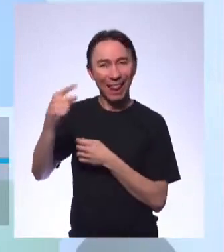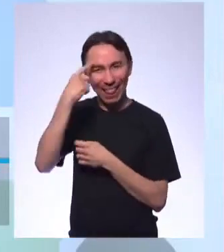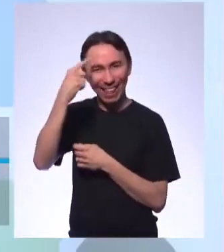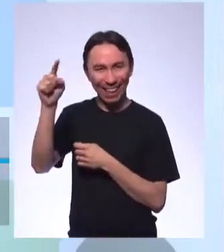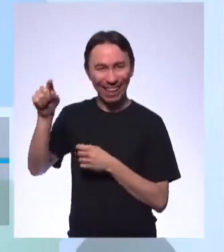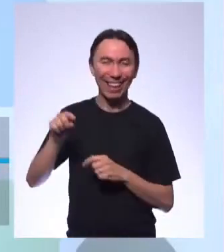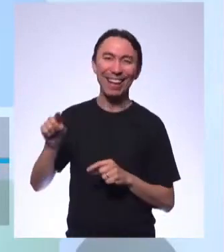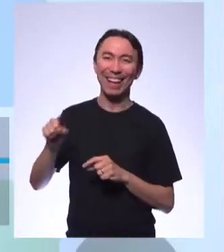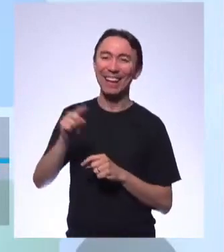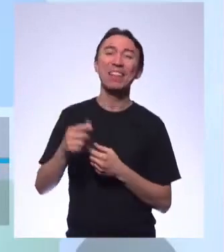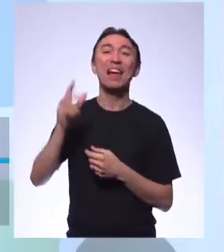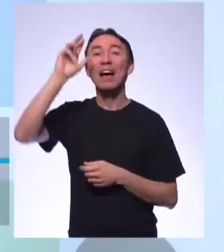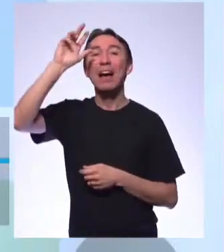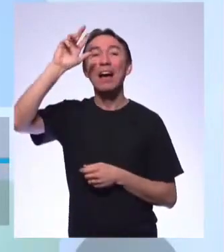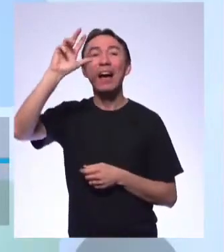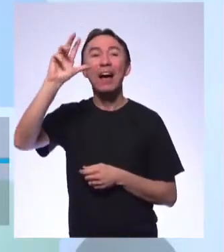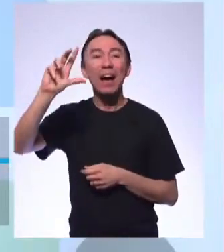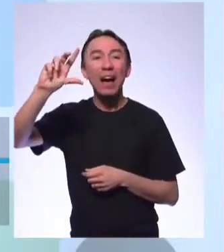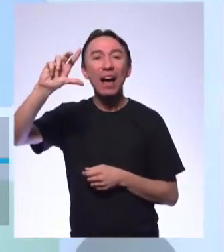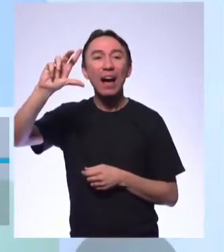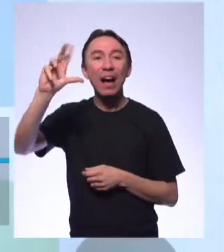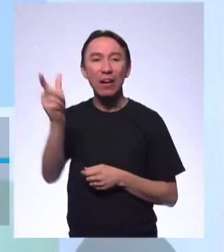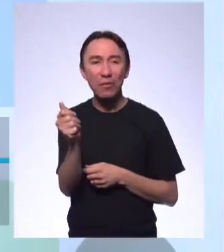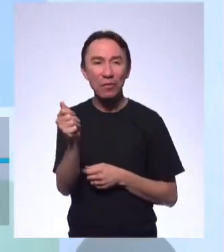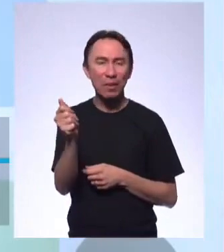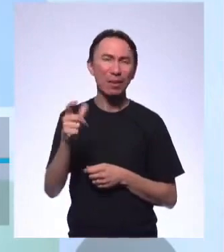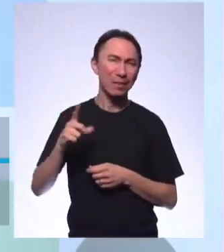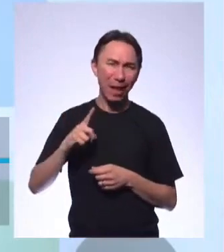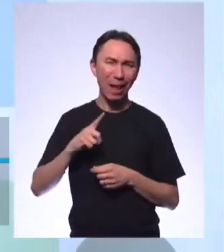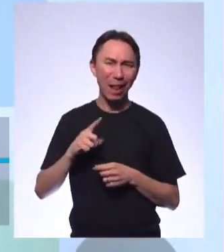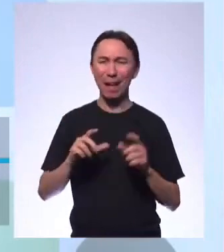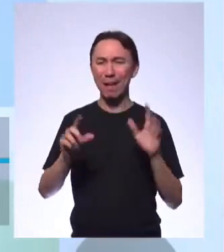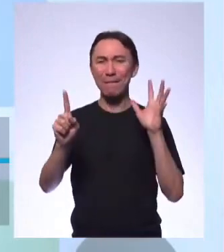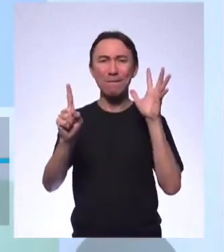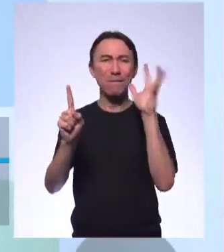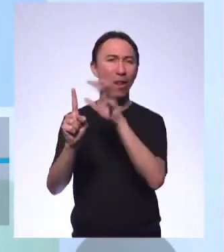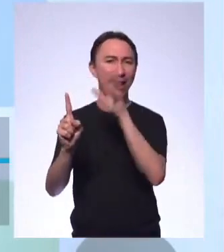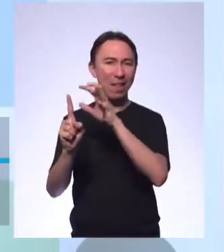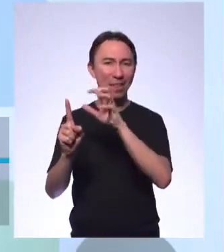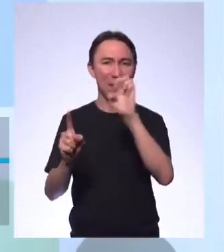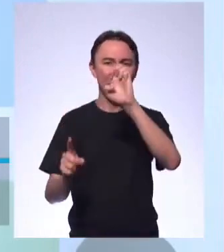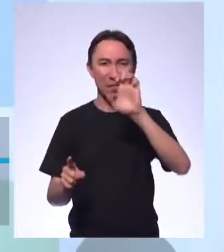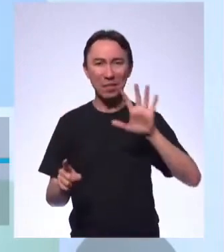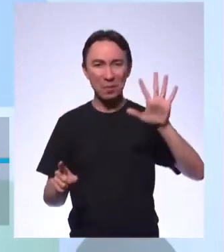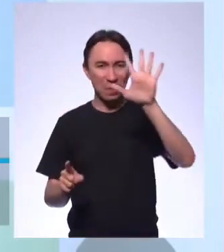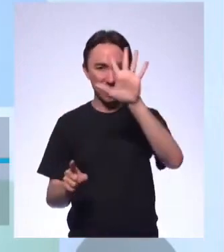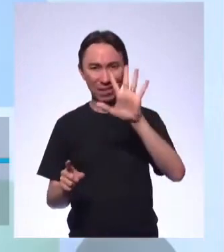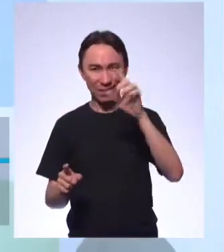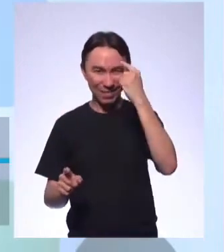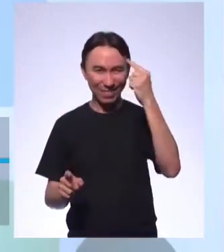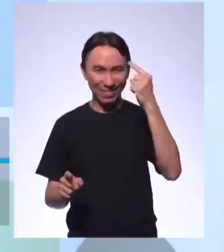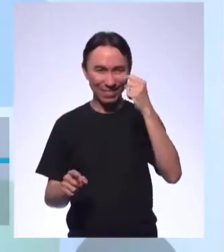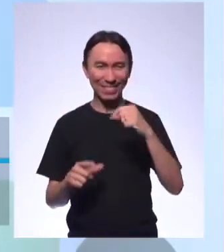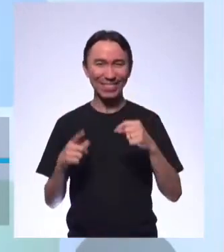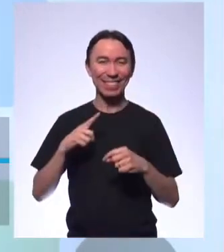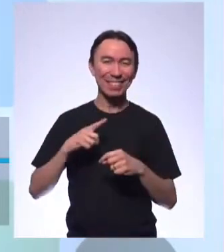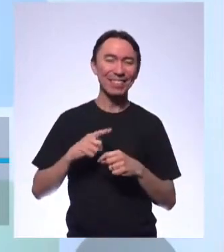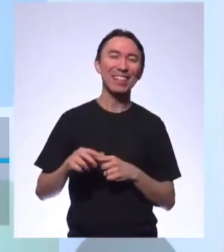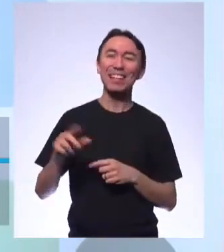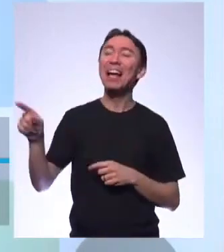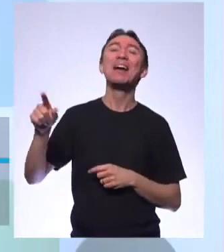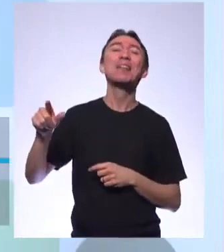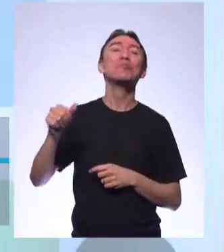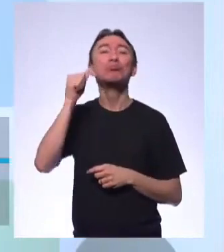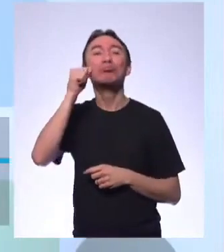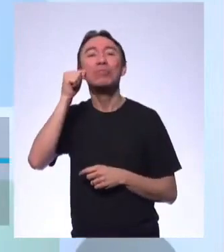a cultura africana? Tinha influência europeia? Lembra quando a gente falou de Chimamanda, que ela é da Nigéria? Quando